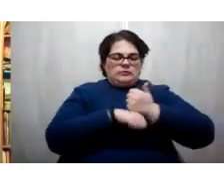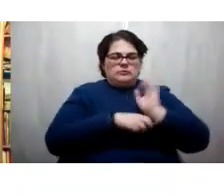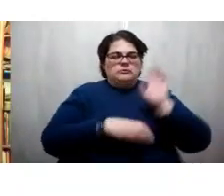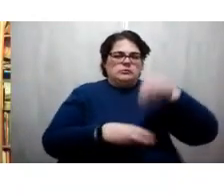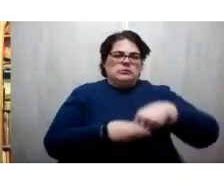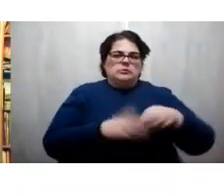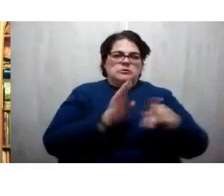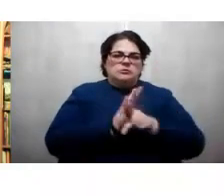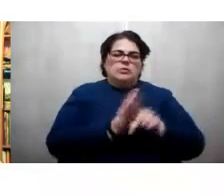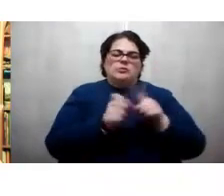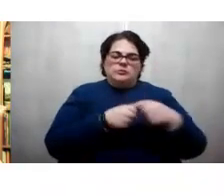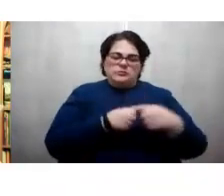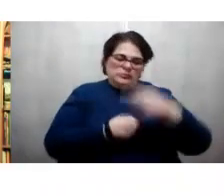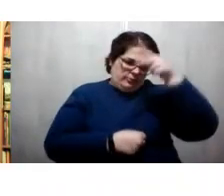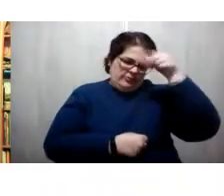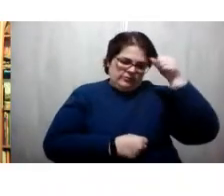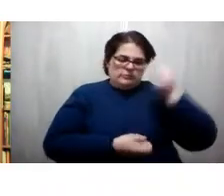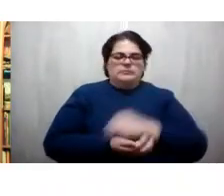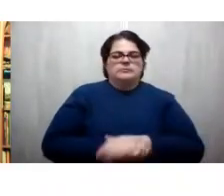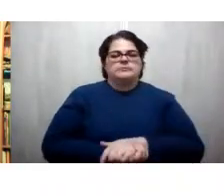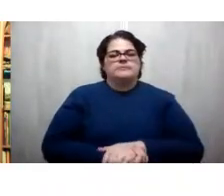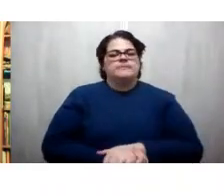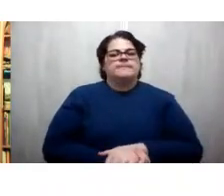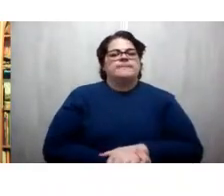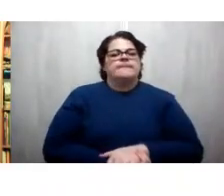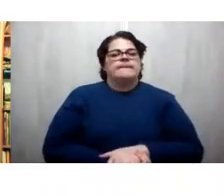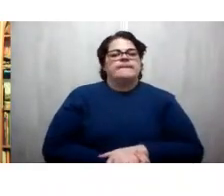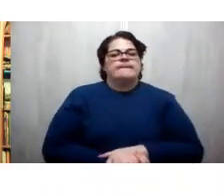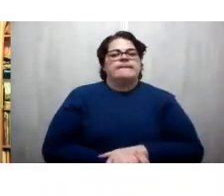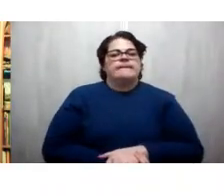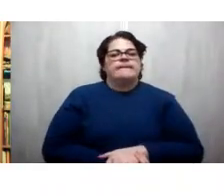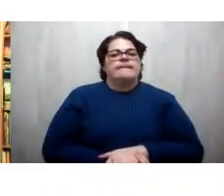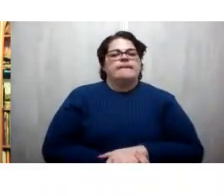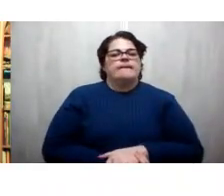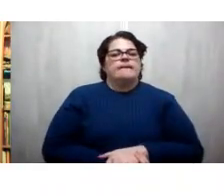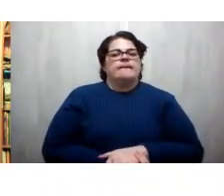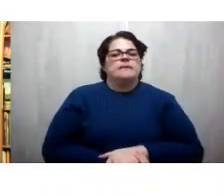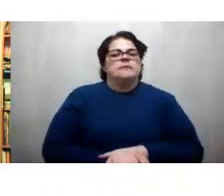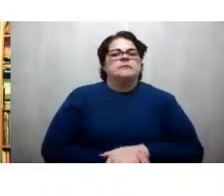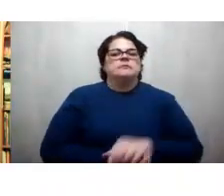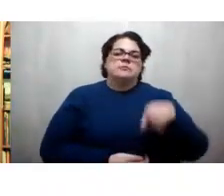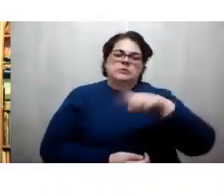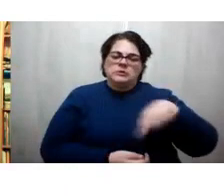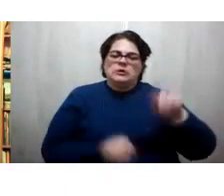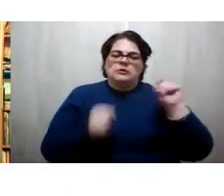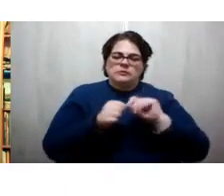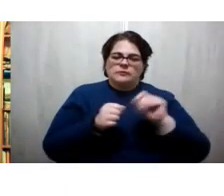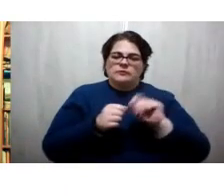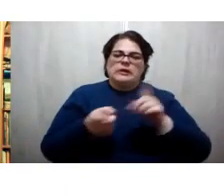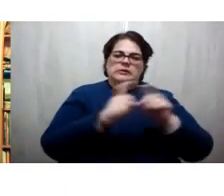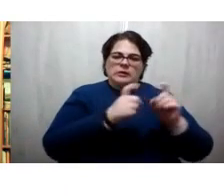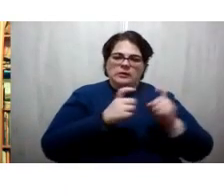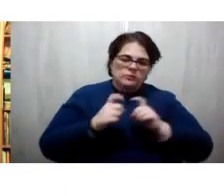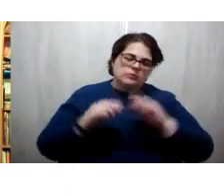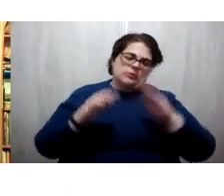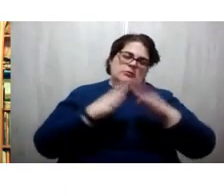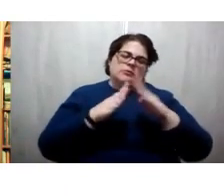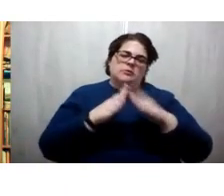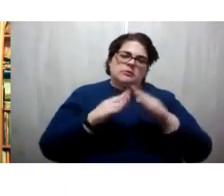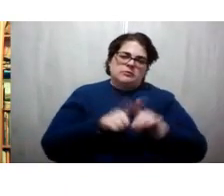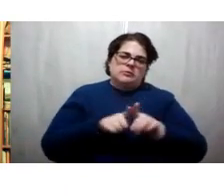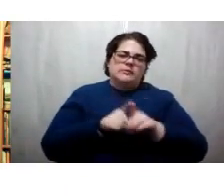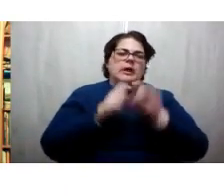cidade, certo? Muito bem. Então, nós fizemos essa reunião em casa e na Secretaria Municipal da